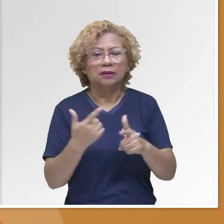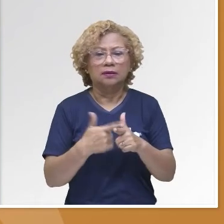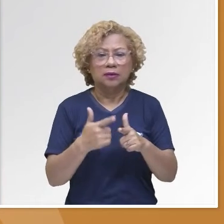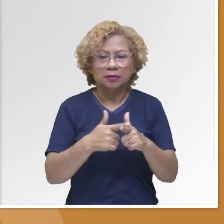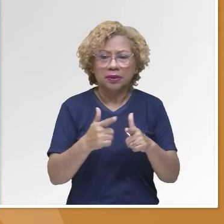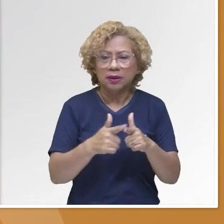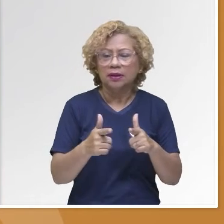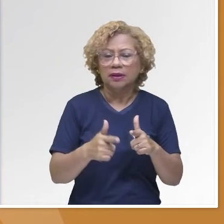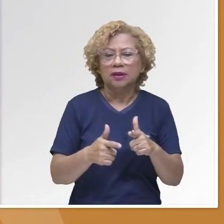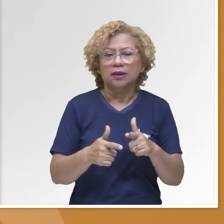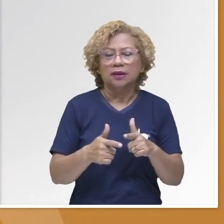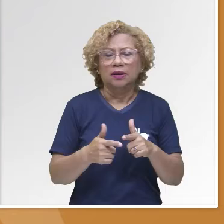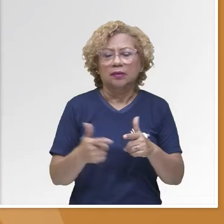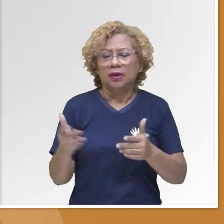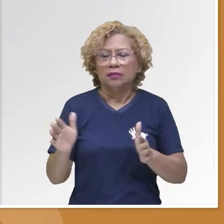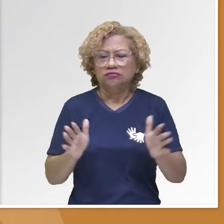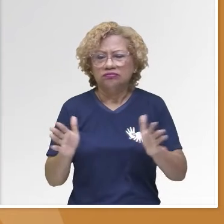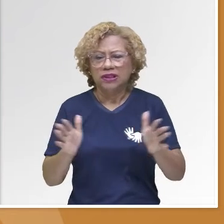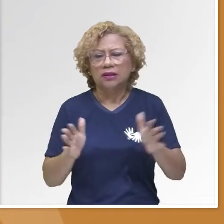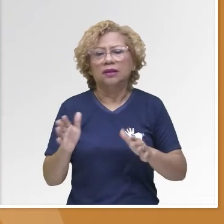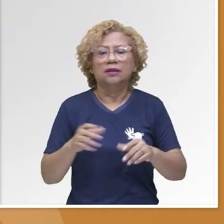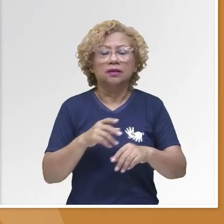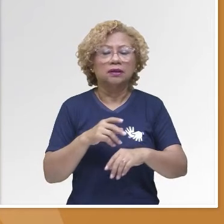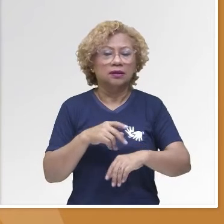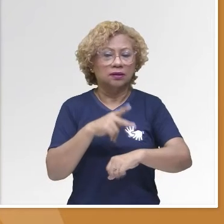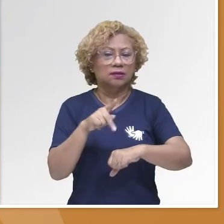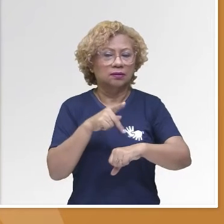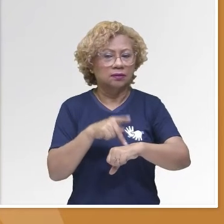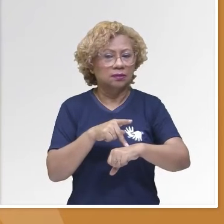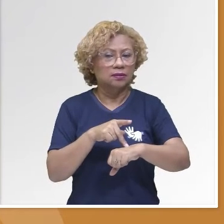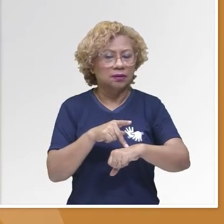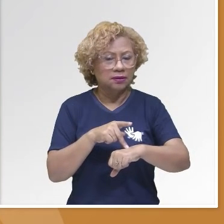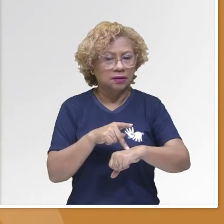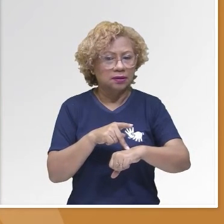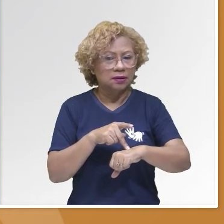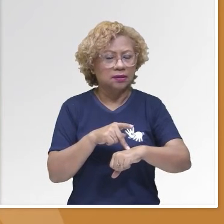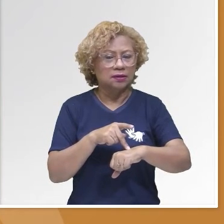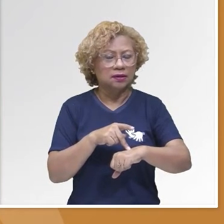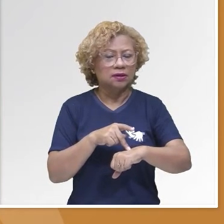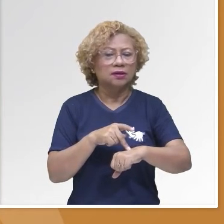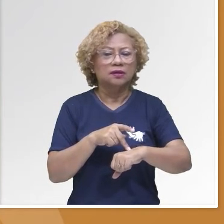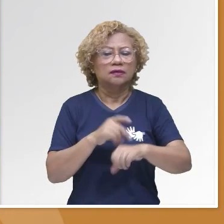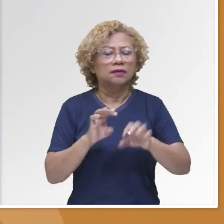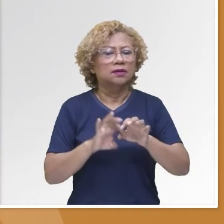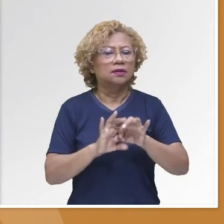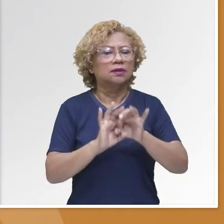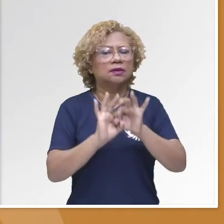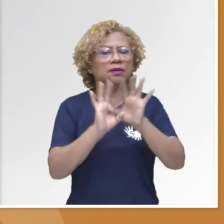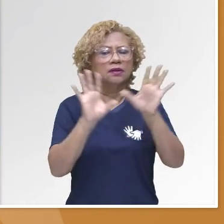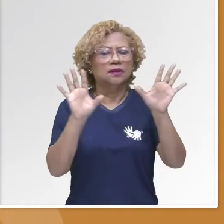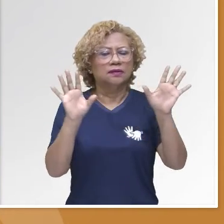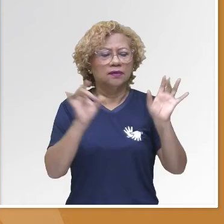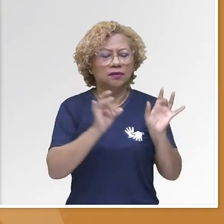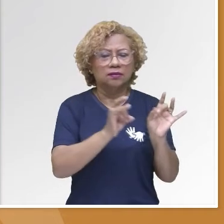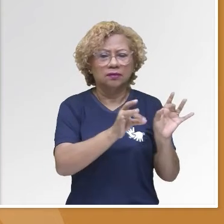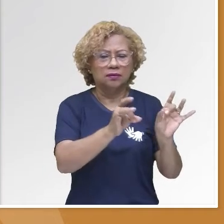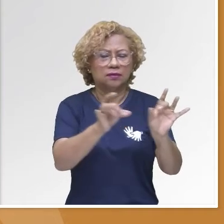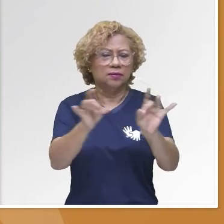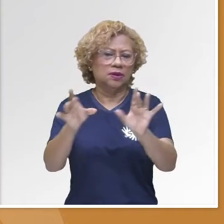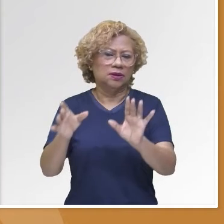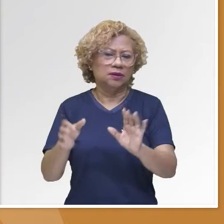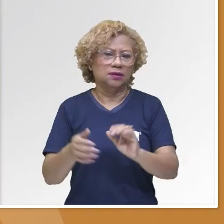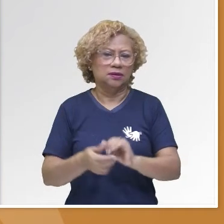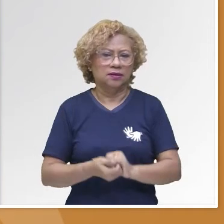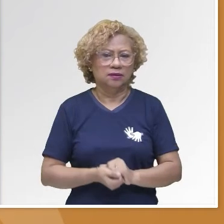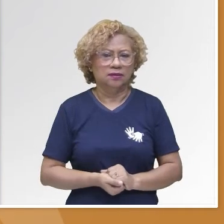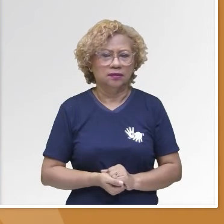que não corra tanto desenvolvimento. Então, a zona de livre comércio vai estar inserido aí nessas